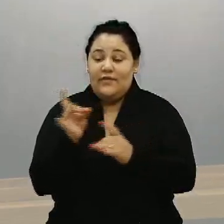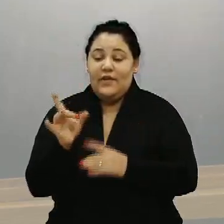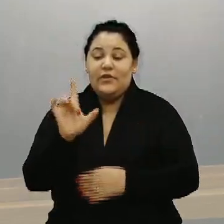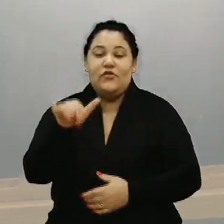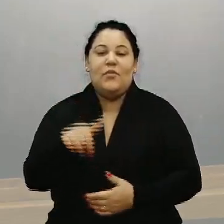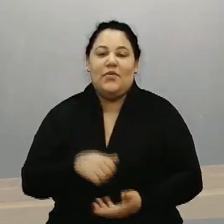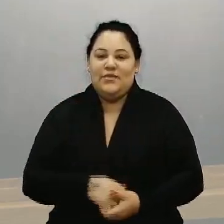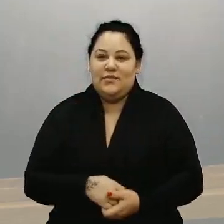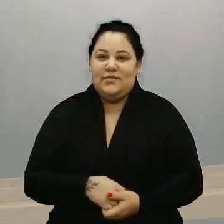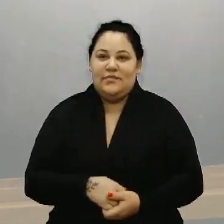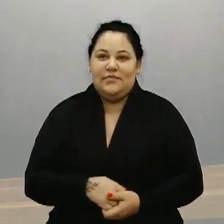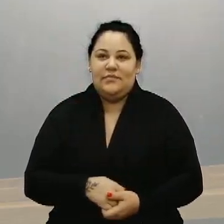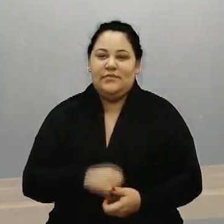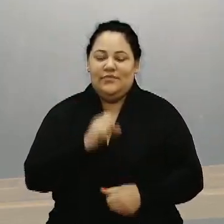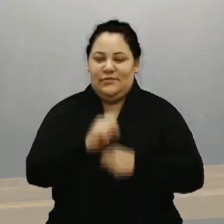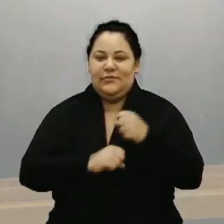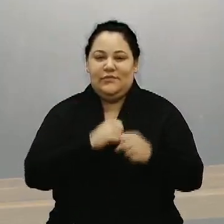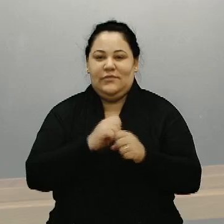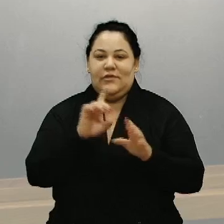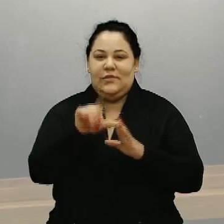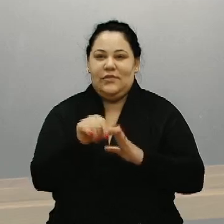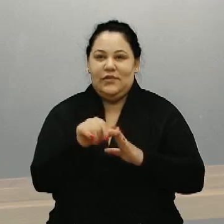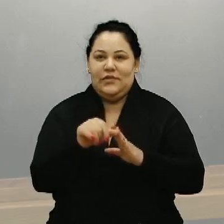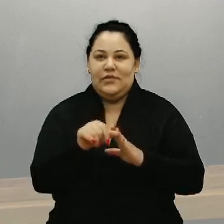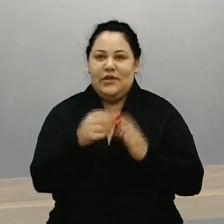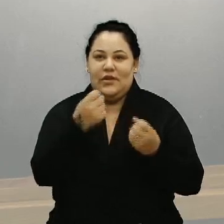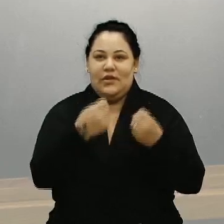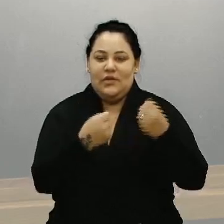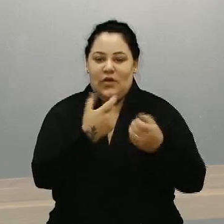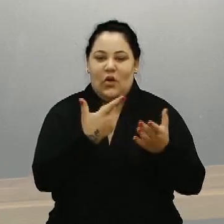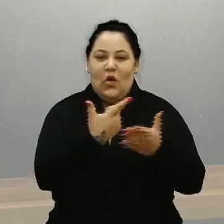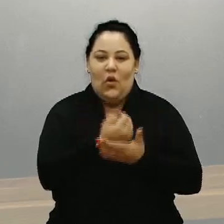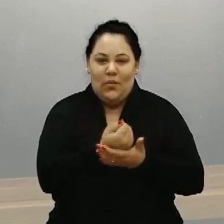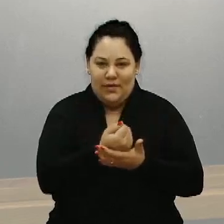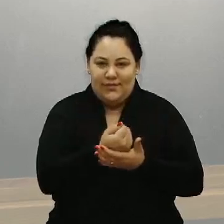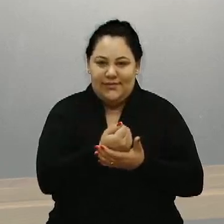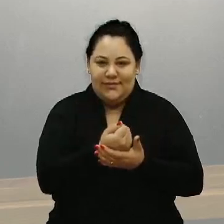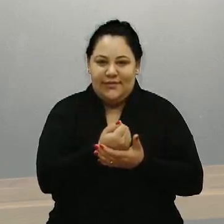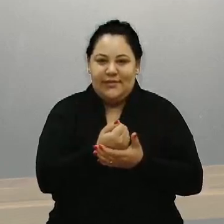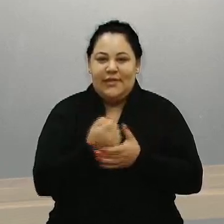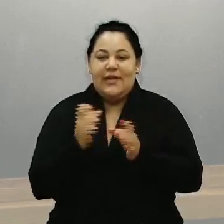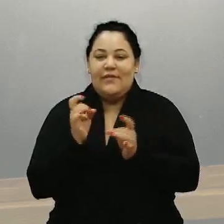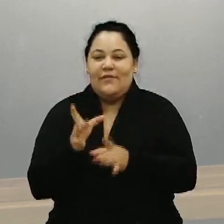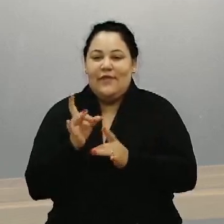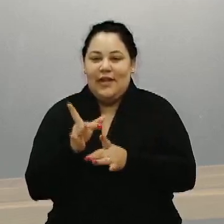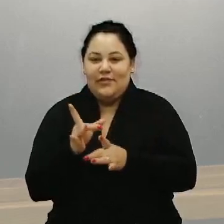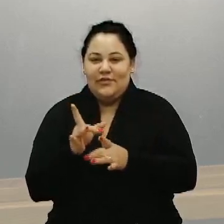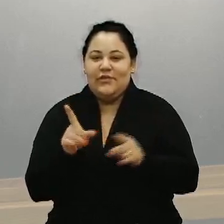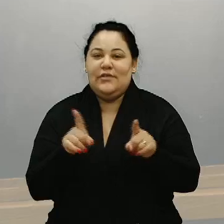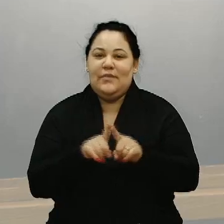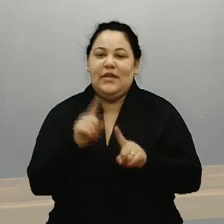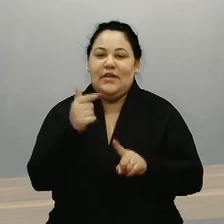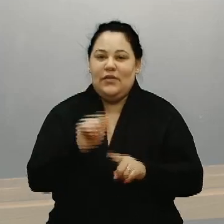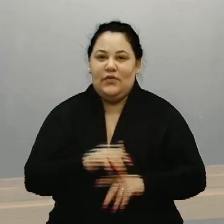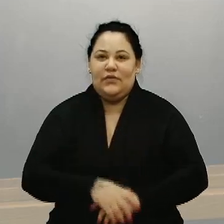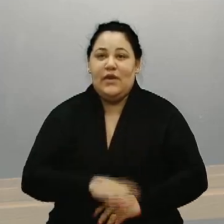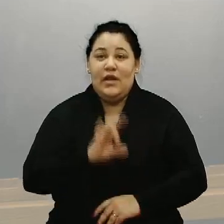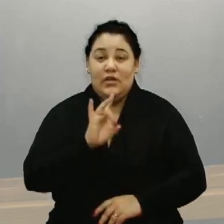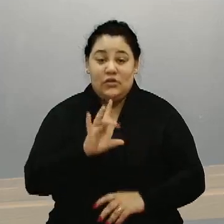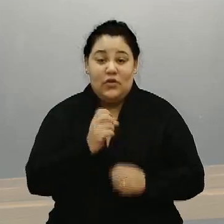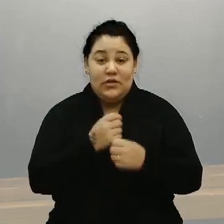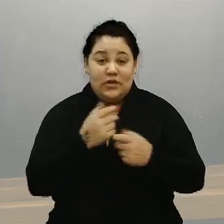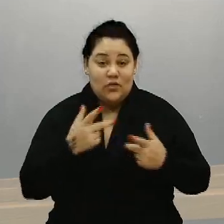ano seguinte, compra outro carro, beneficiado, revende. O que essa lei está mudando é apenas